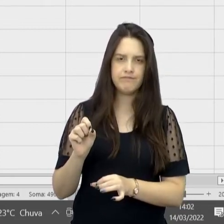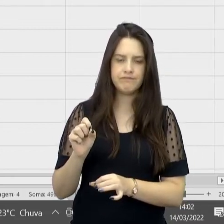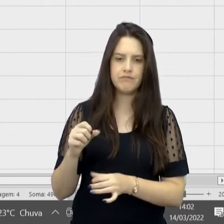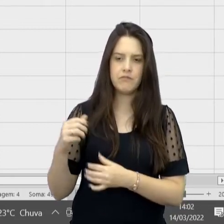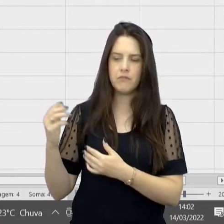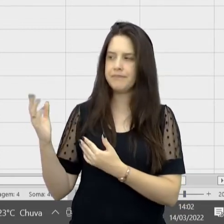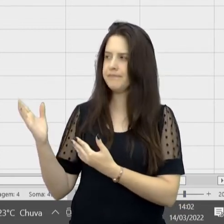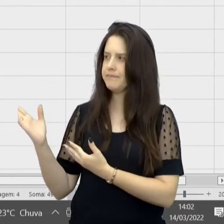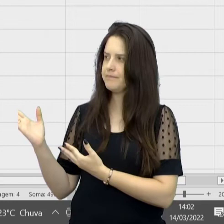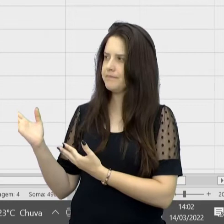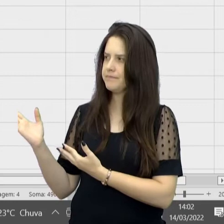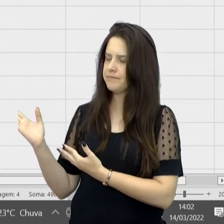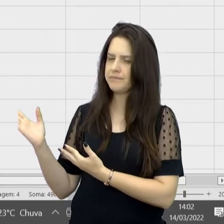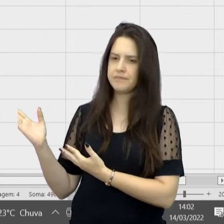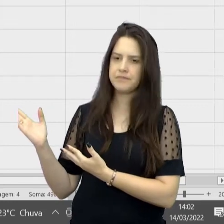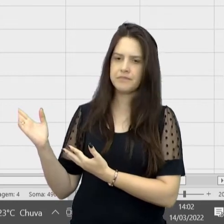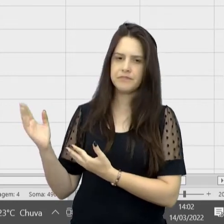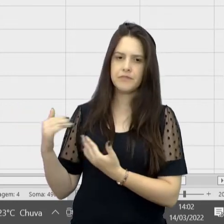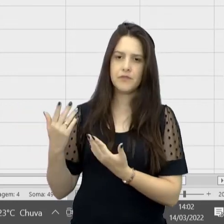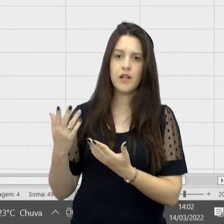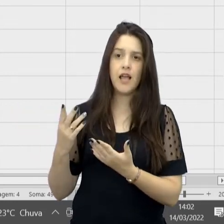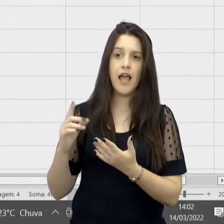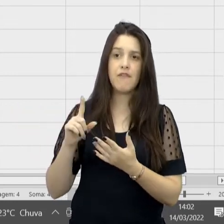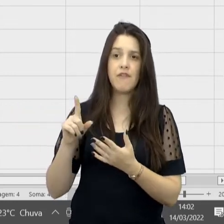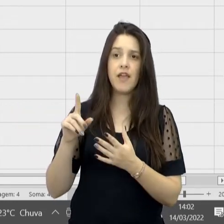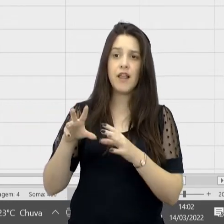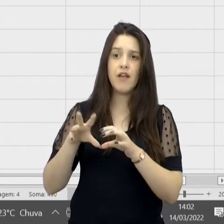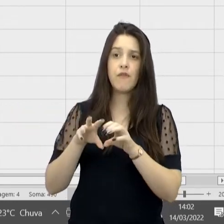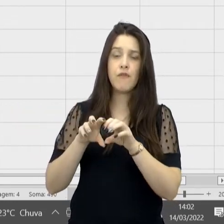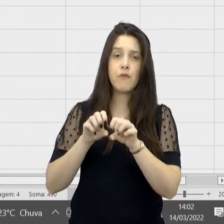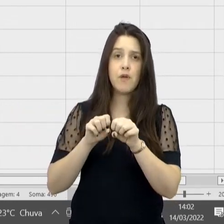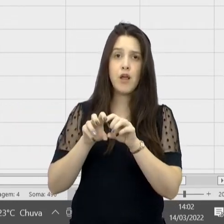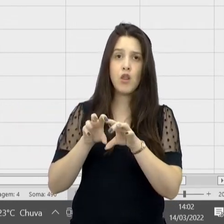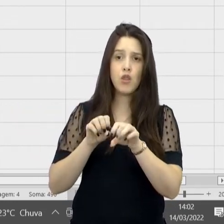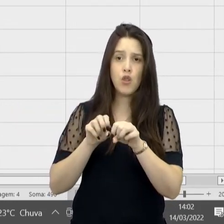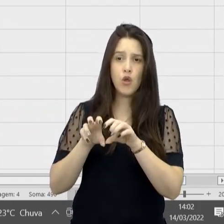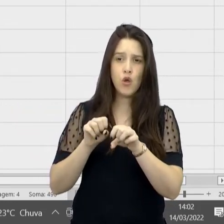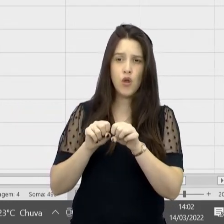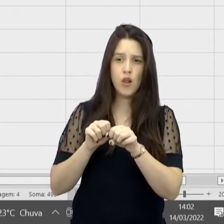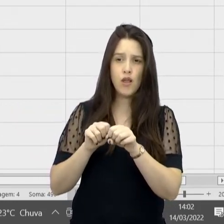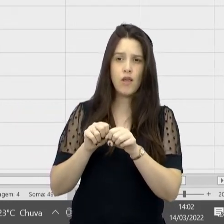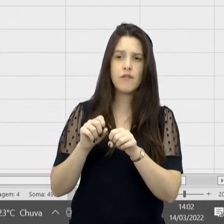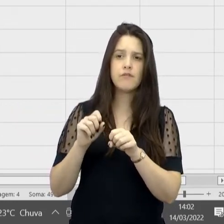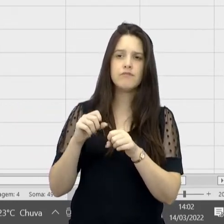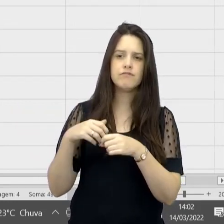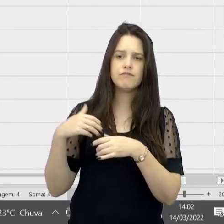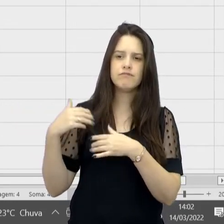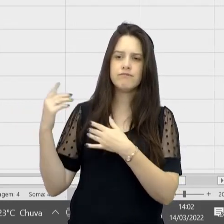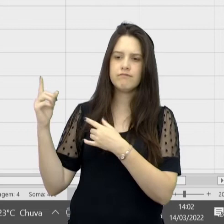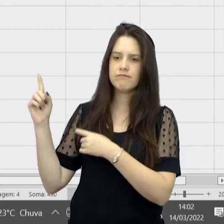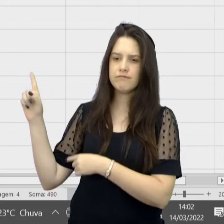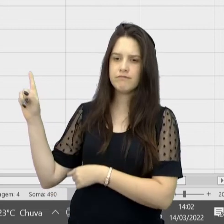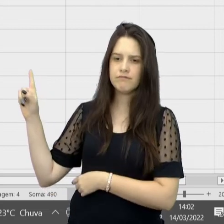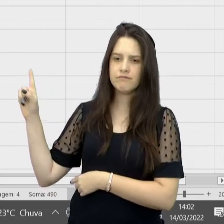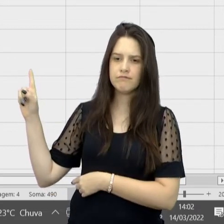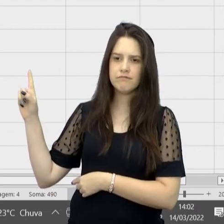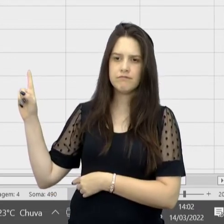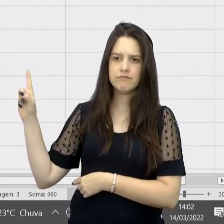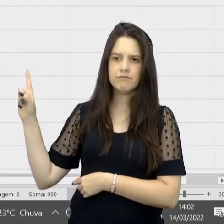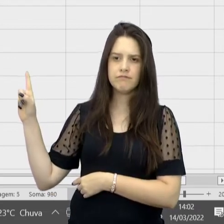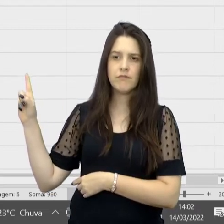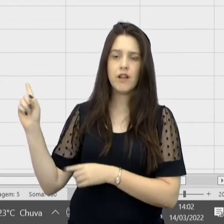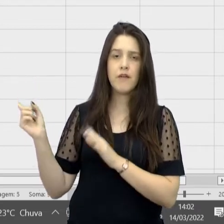hein, gente? Vem aqui na somatória, que é um M deitadinho, ó, somatória. Vou clicar